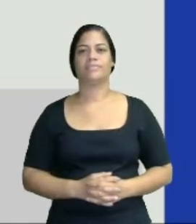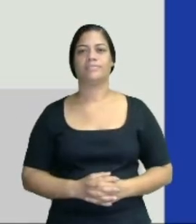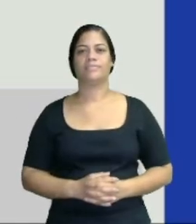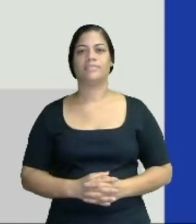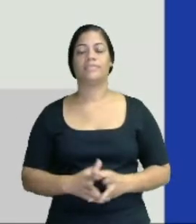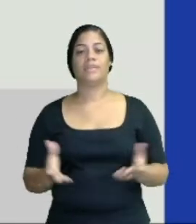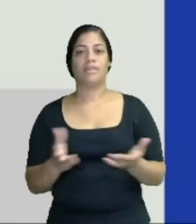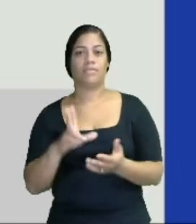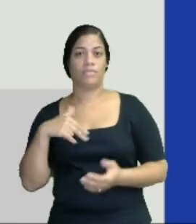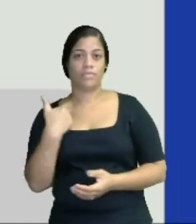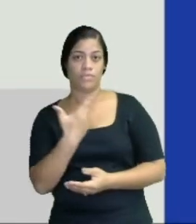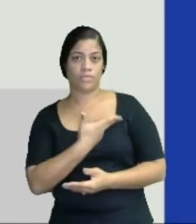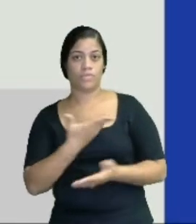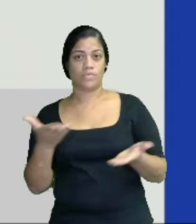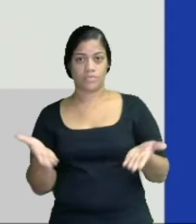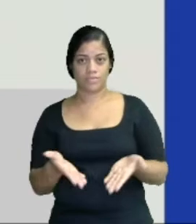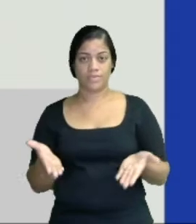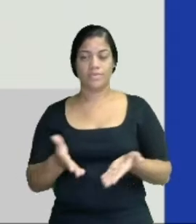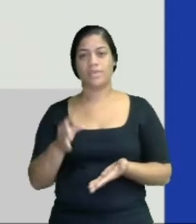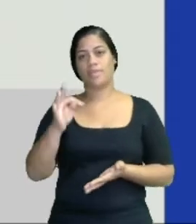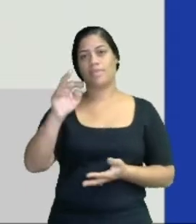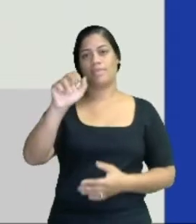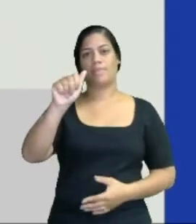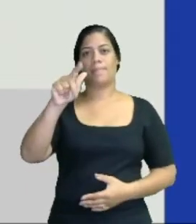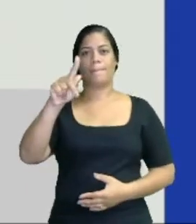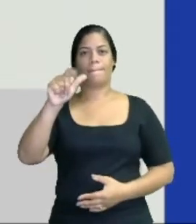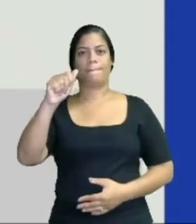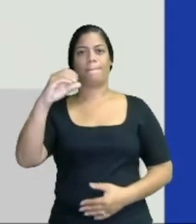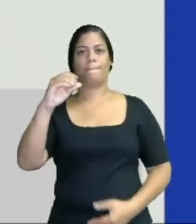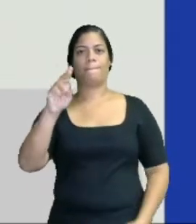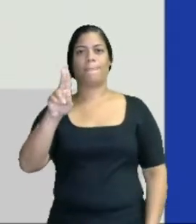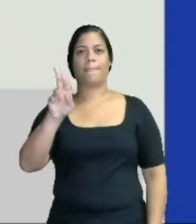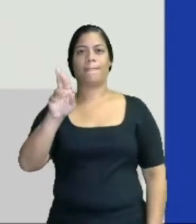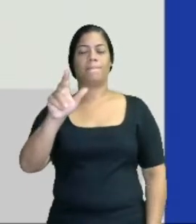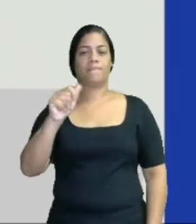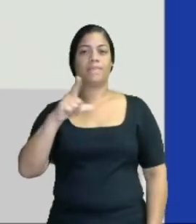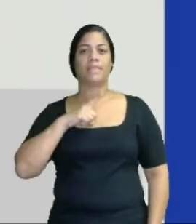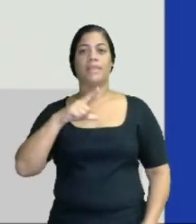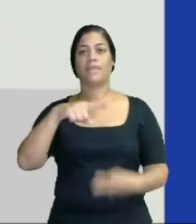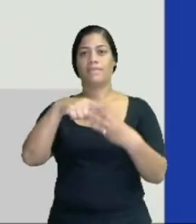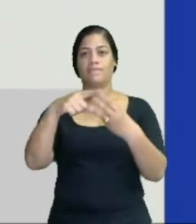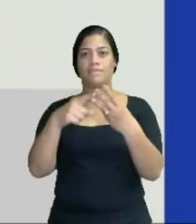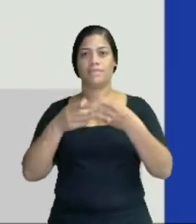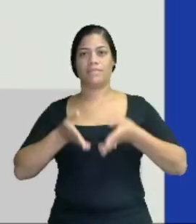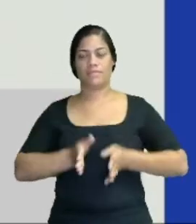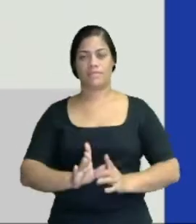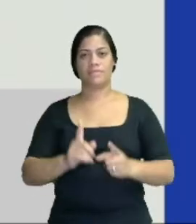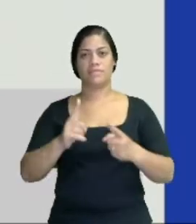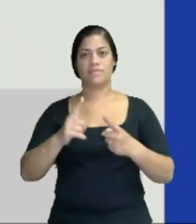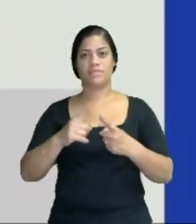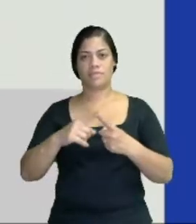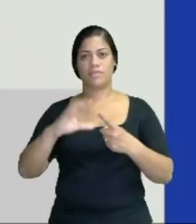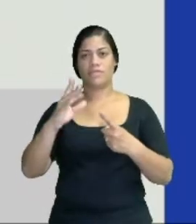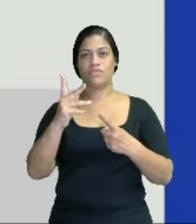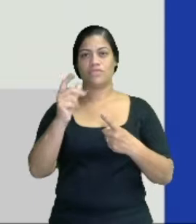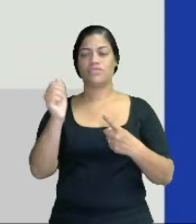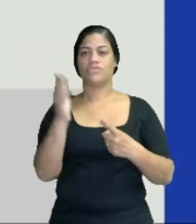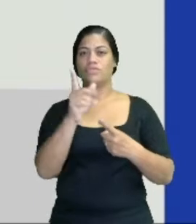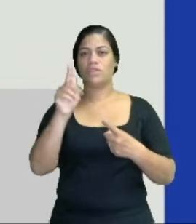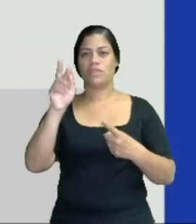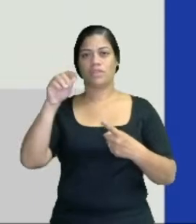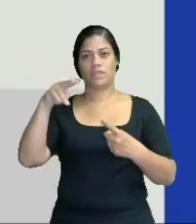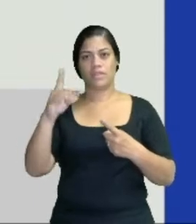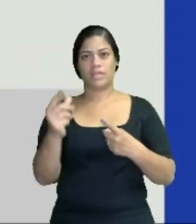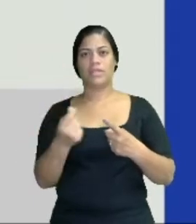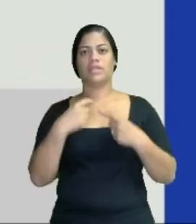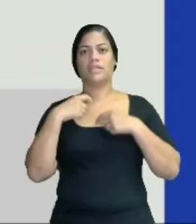Aqui é o nosso, né, o Rio Tapacurá. O Tapacurá possui 3 nascentes, né, nos municípios de Xangrande, Gravatá e